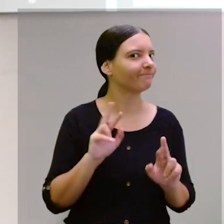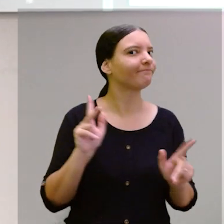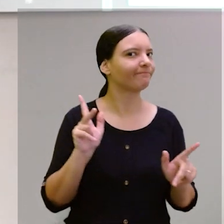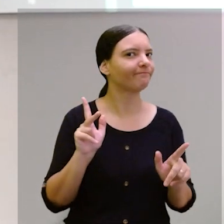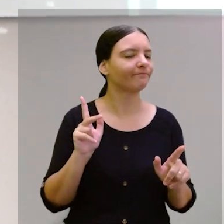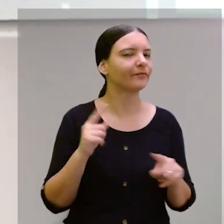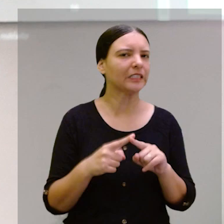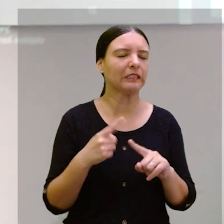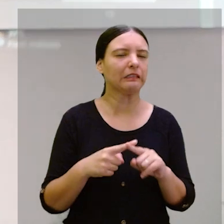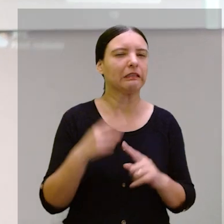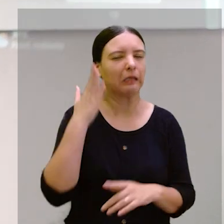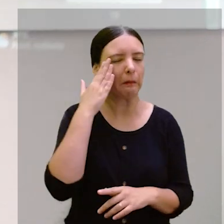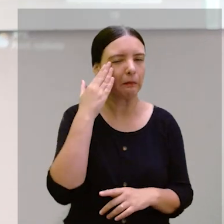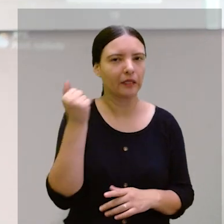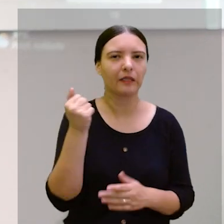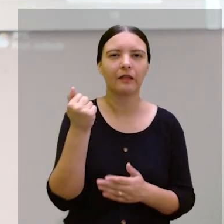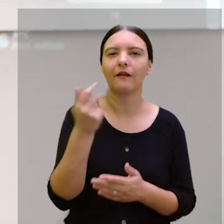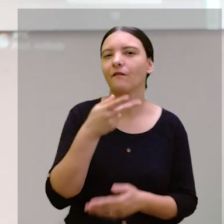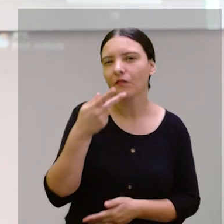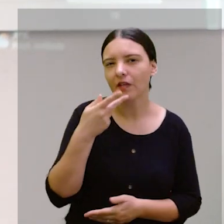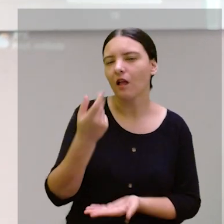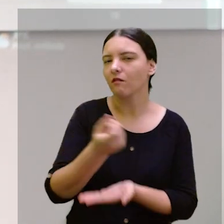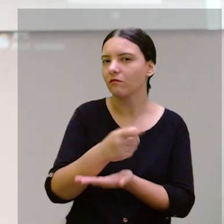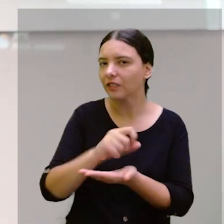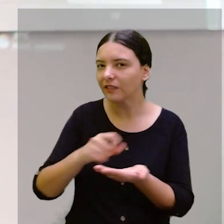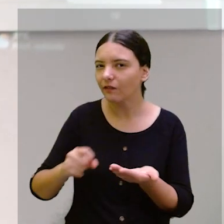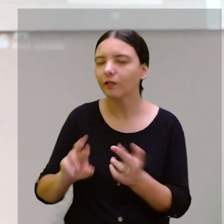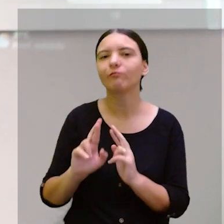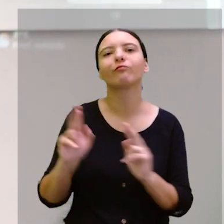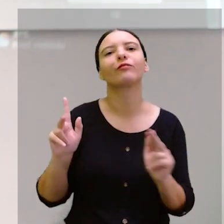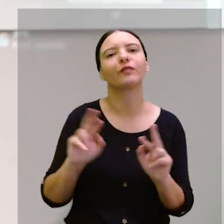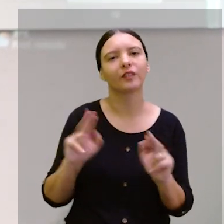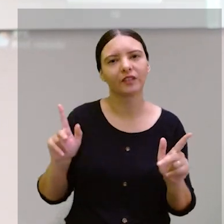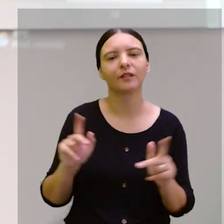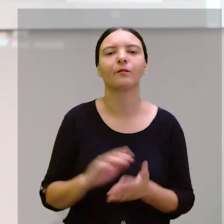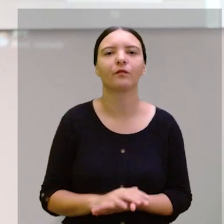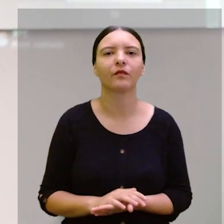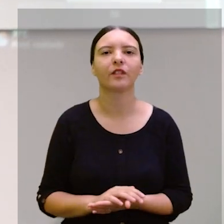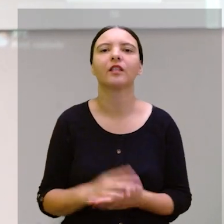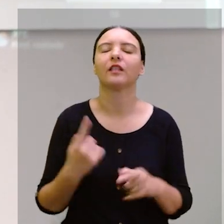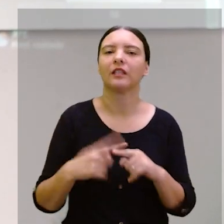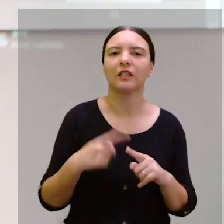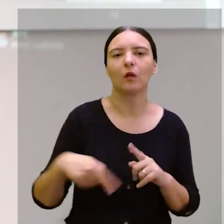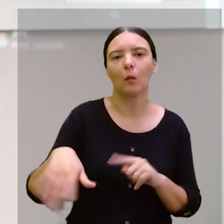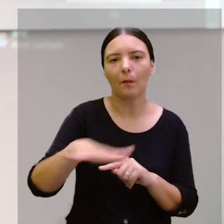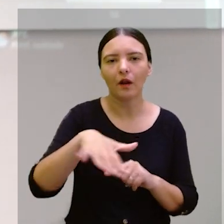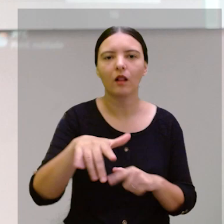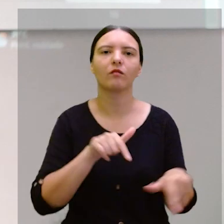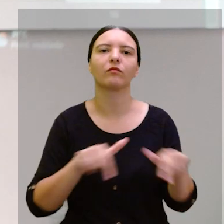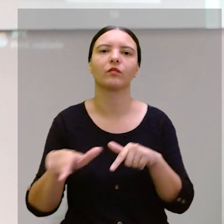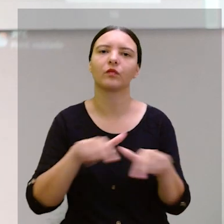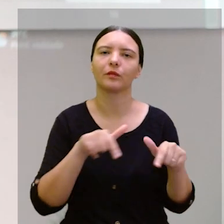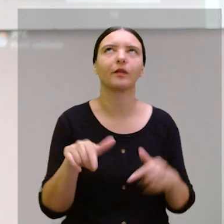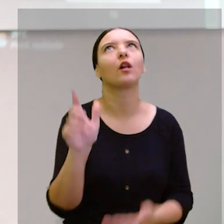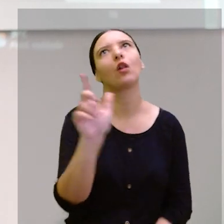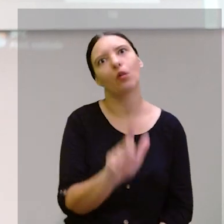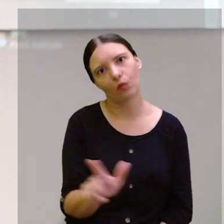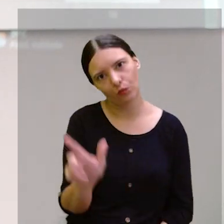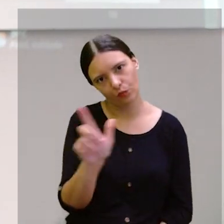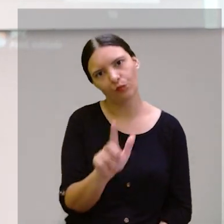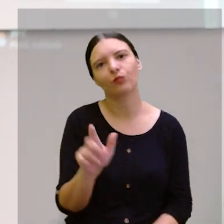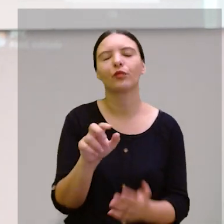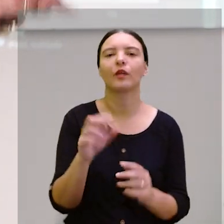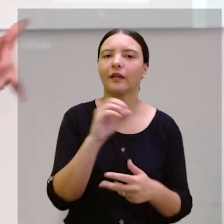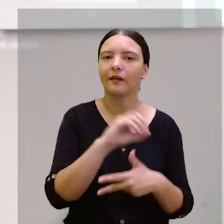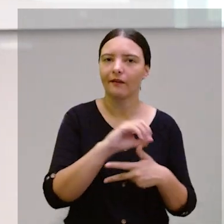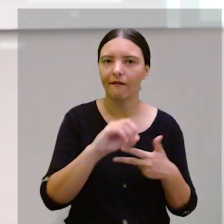Né? Saber falar, saber escrever é cada vez mais um diferencial. E aí eu estou falando de mercado de trabalho, claro, estou falando de redação